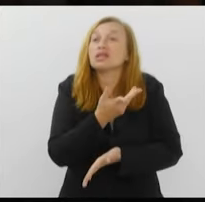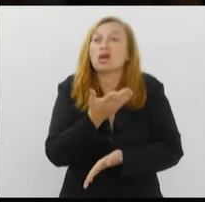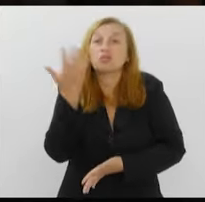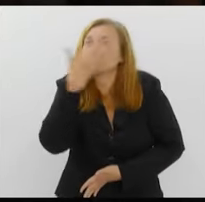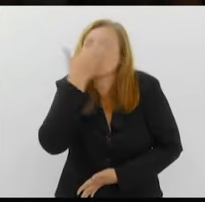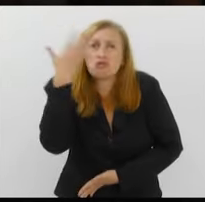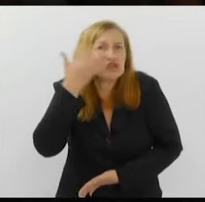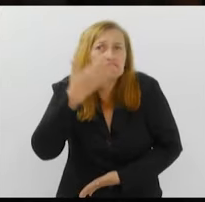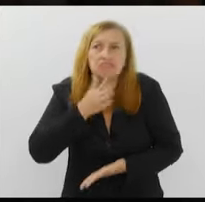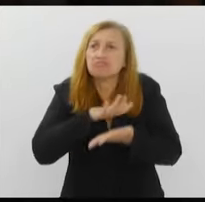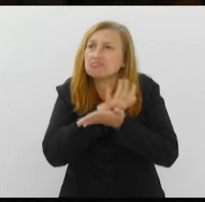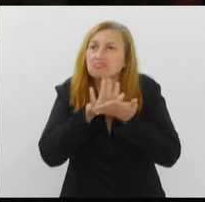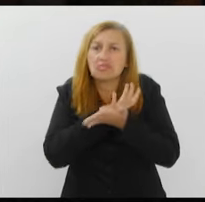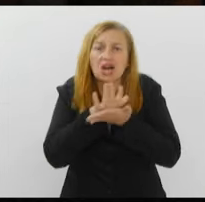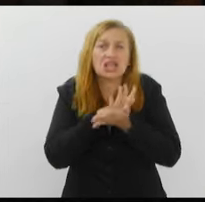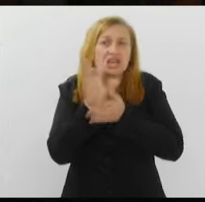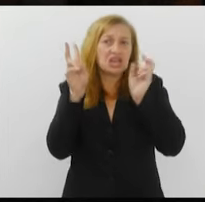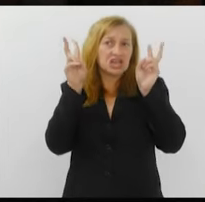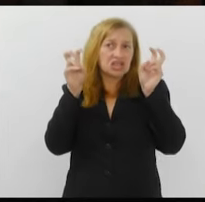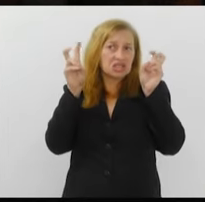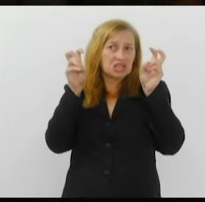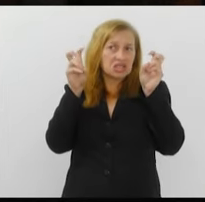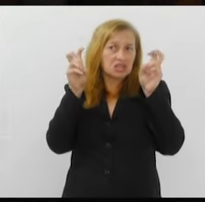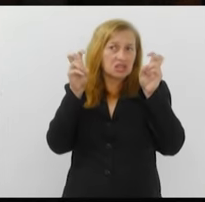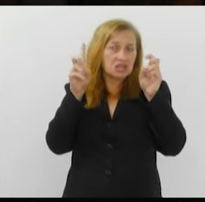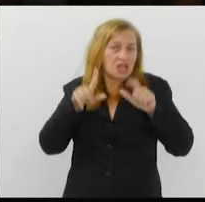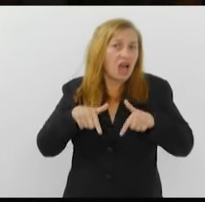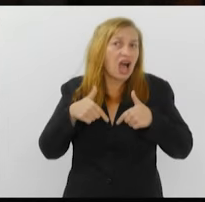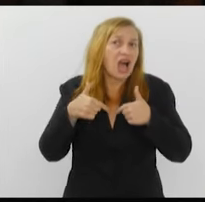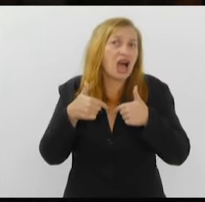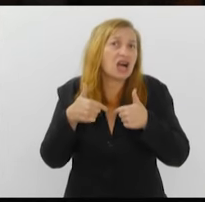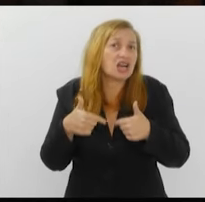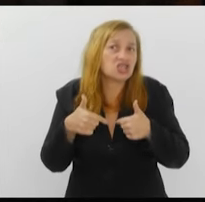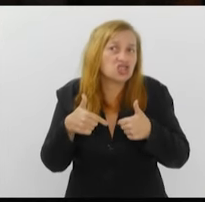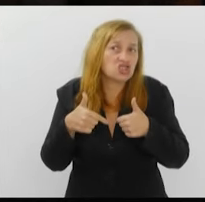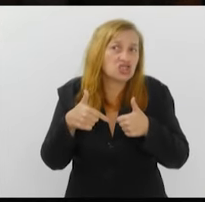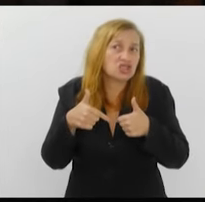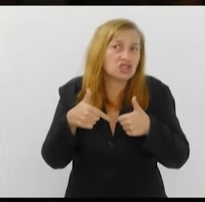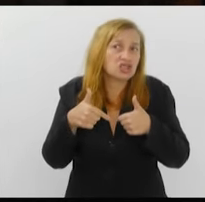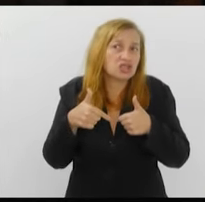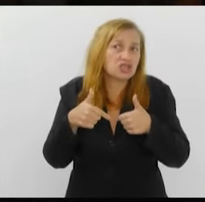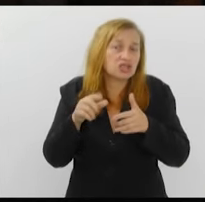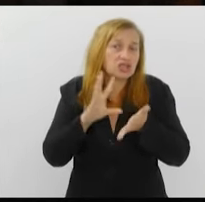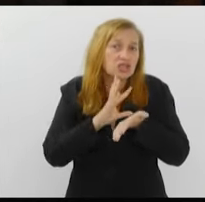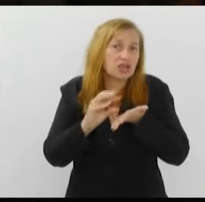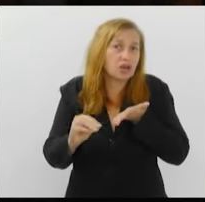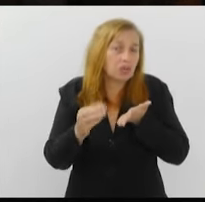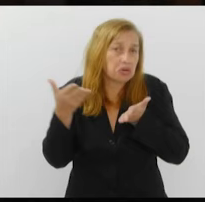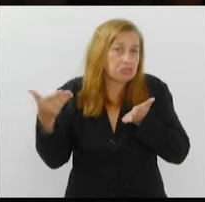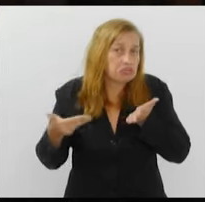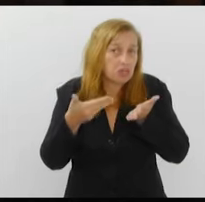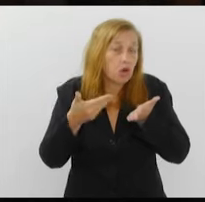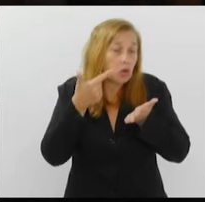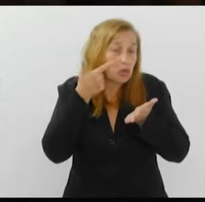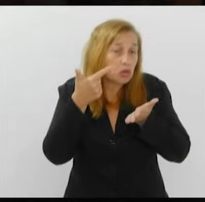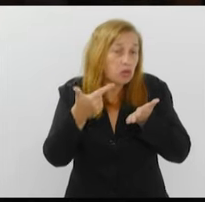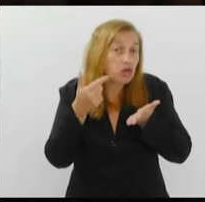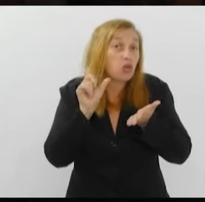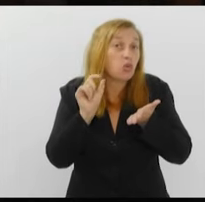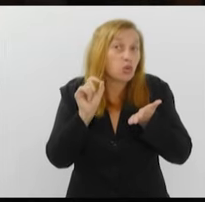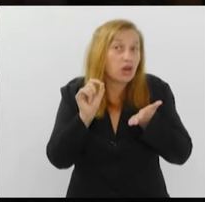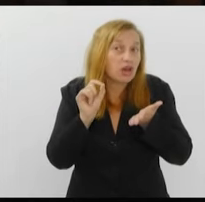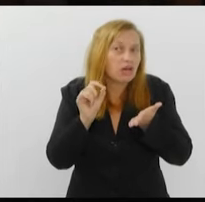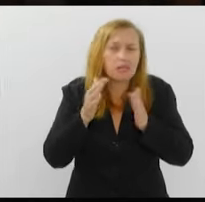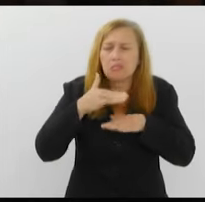vendo ainda essa questão ser efetivamente está na pauta. O que eu estou vendo é que